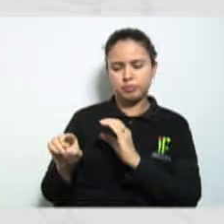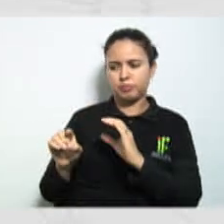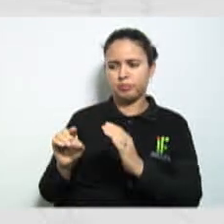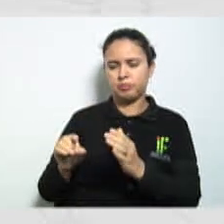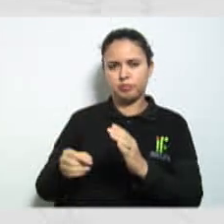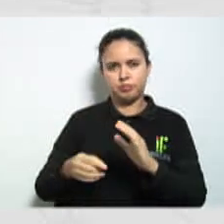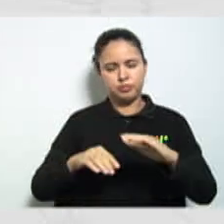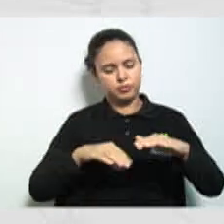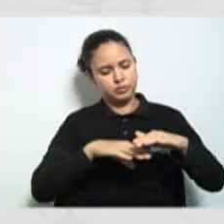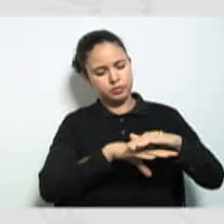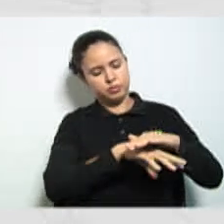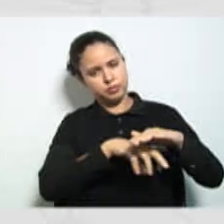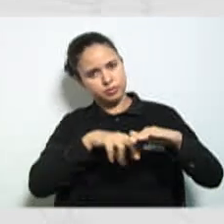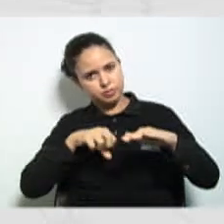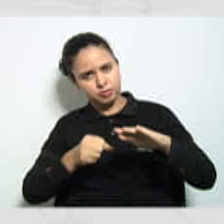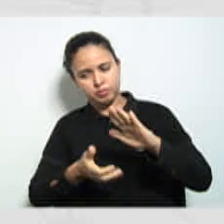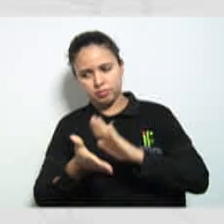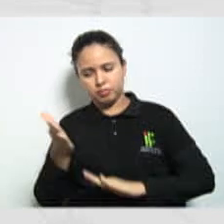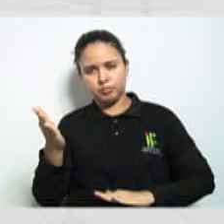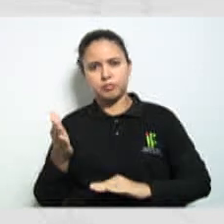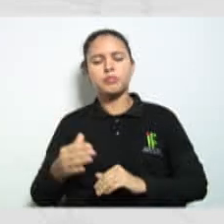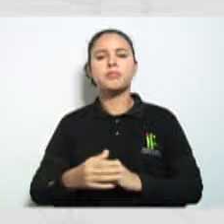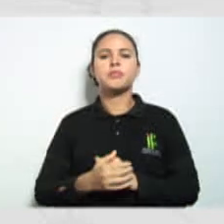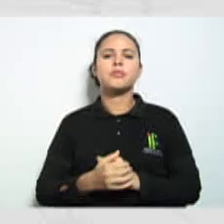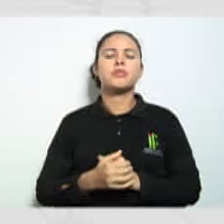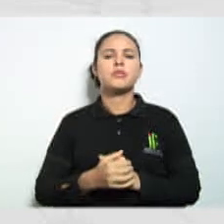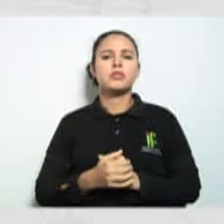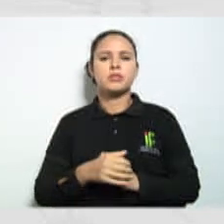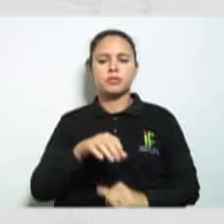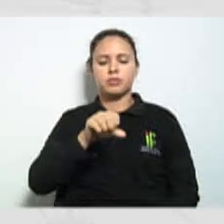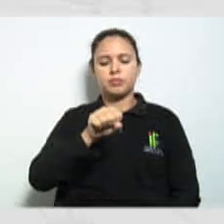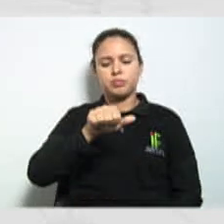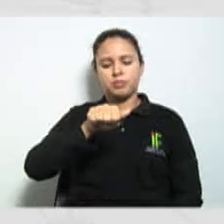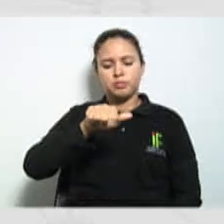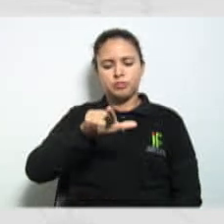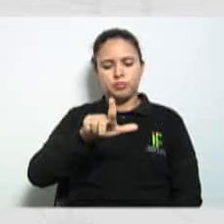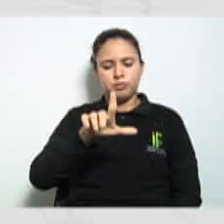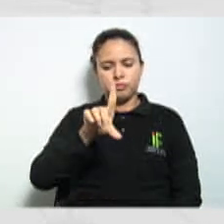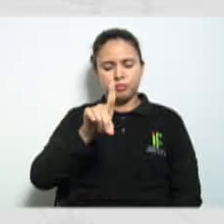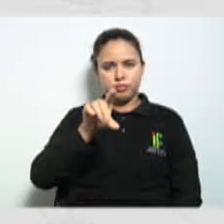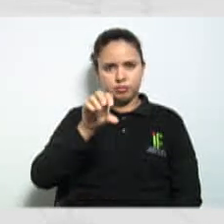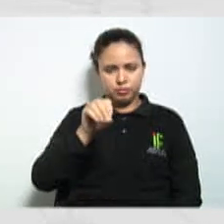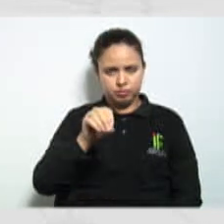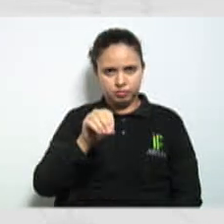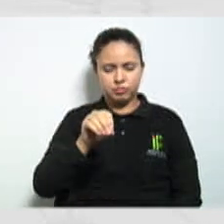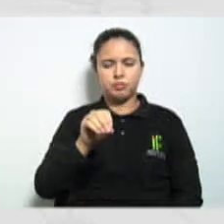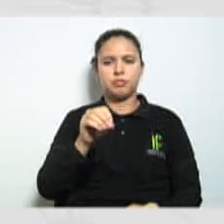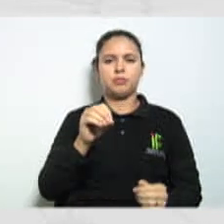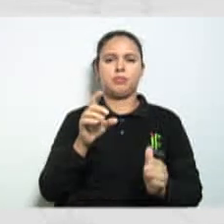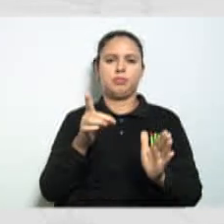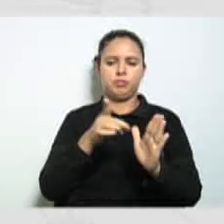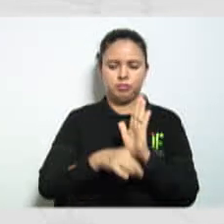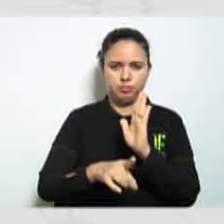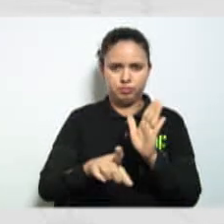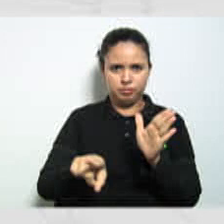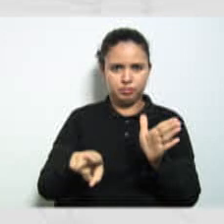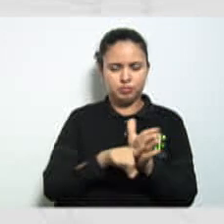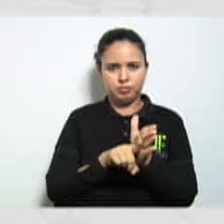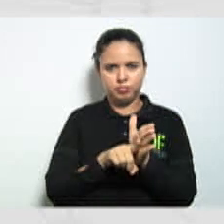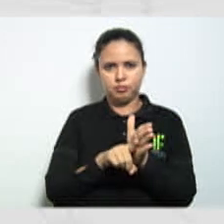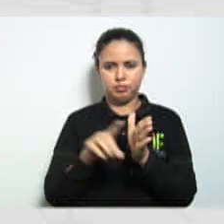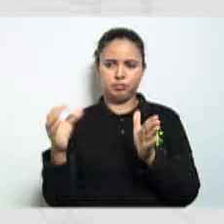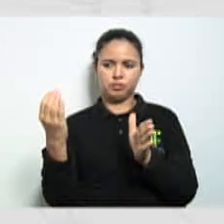do caixa. O saldo dessa conta, aí você vai pegar débitos menos crédito, débito